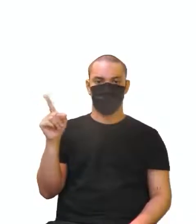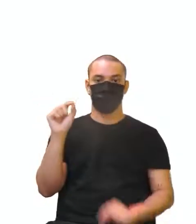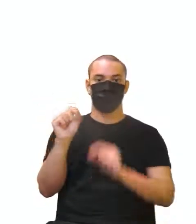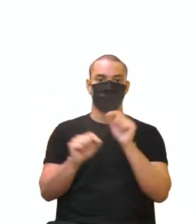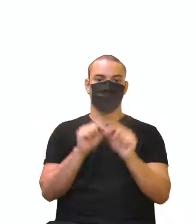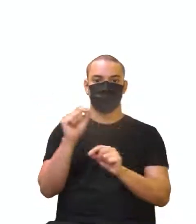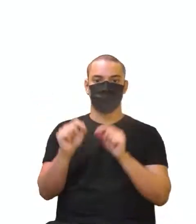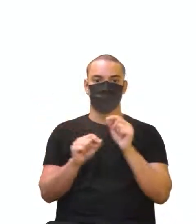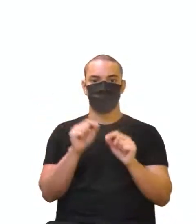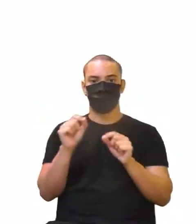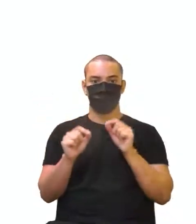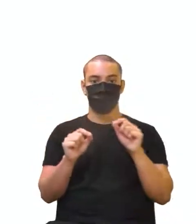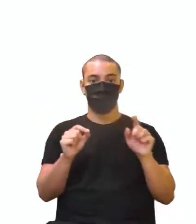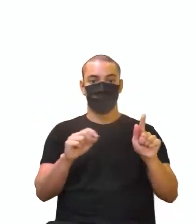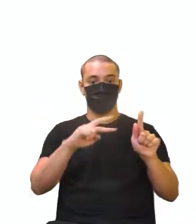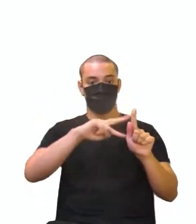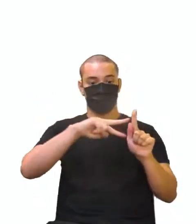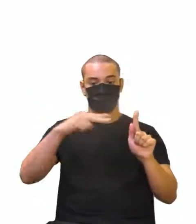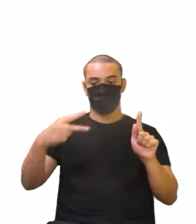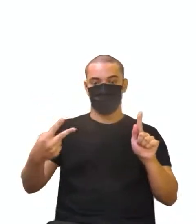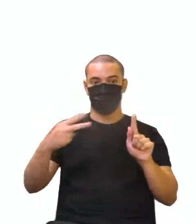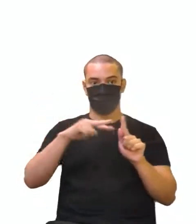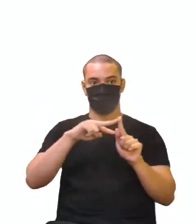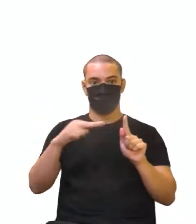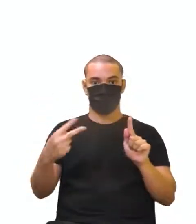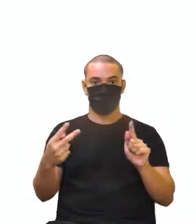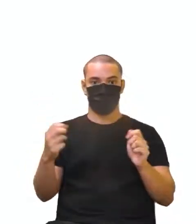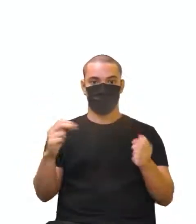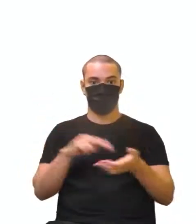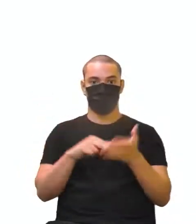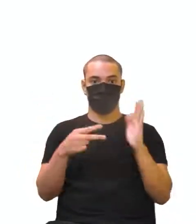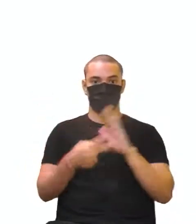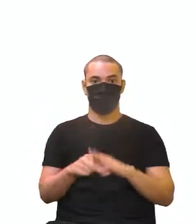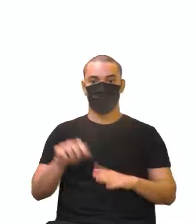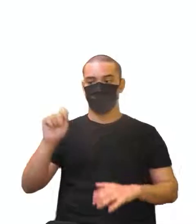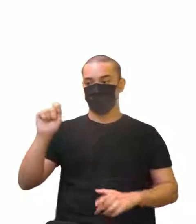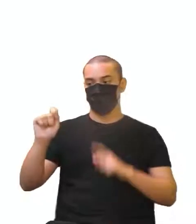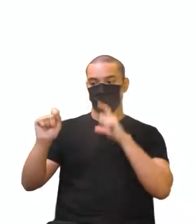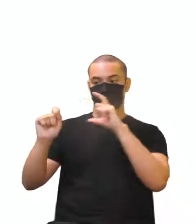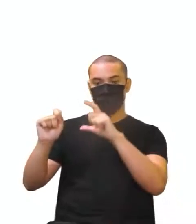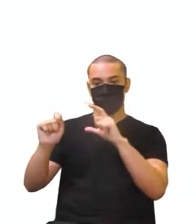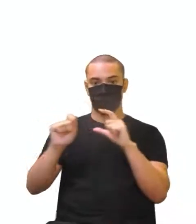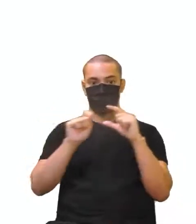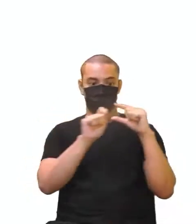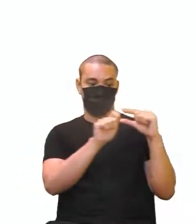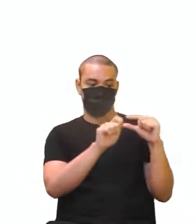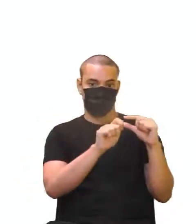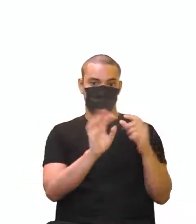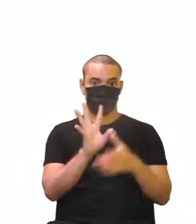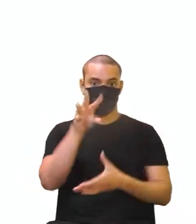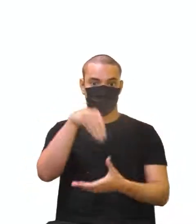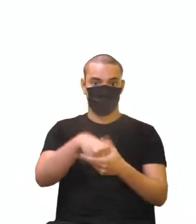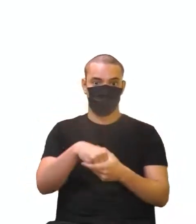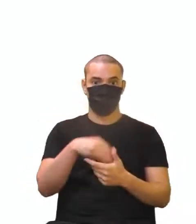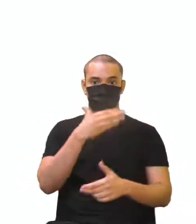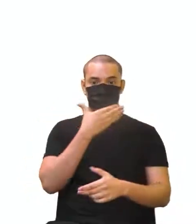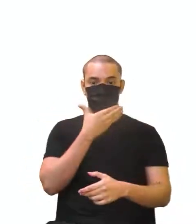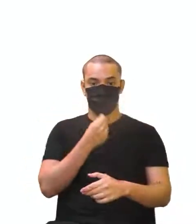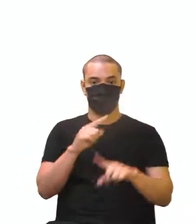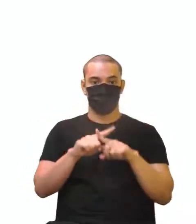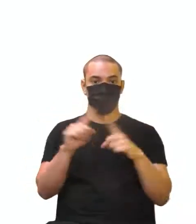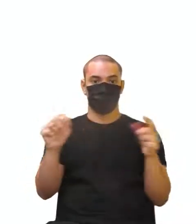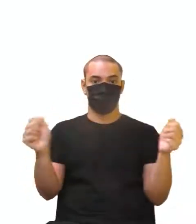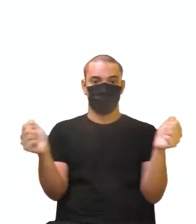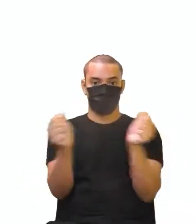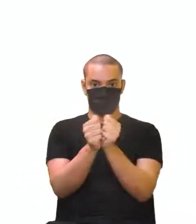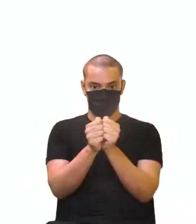o genótipo, ele é feito por um par de fatores, azão e azinho. Isso, nesse homem. Mas quando ele forma o